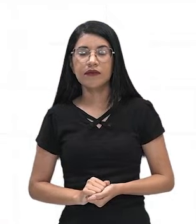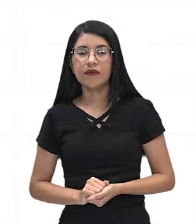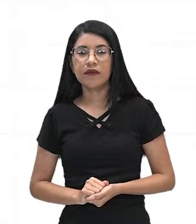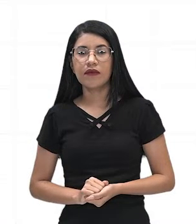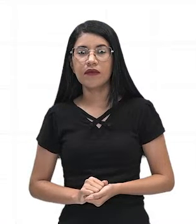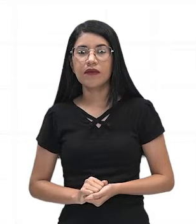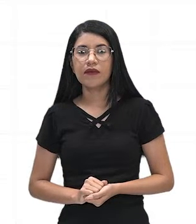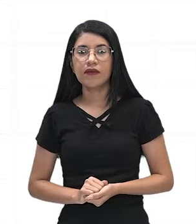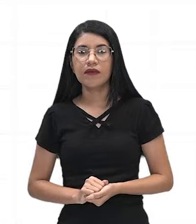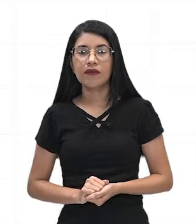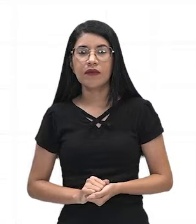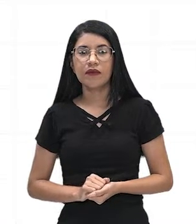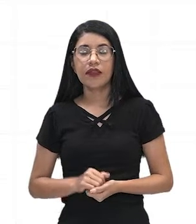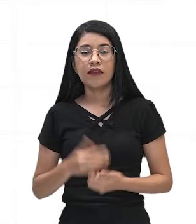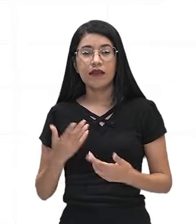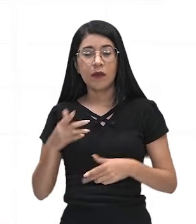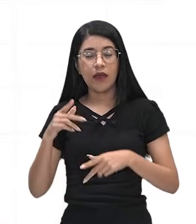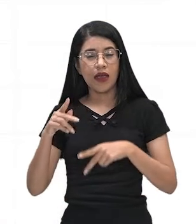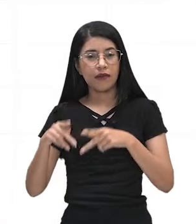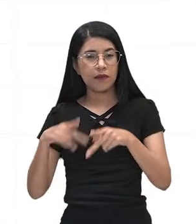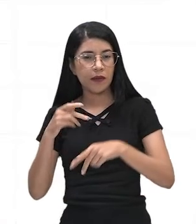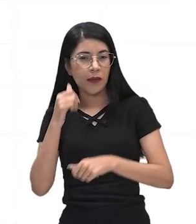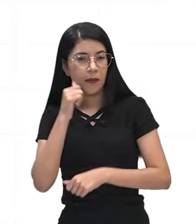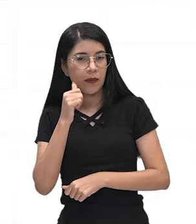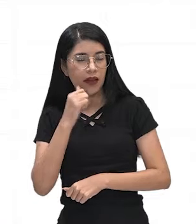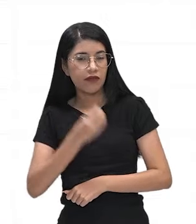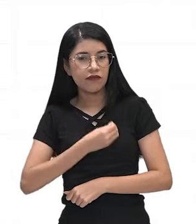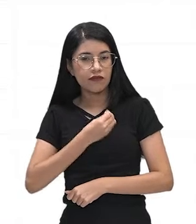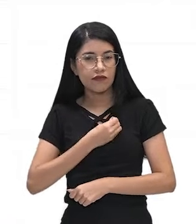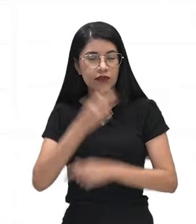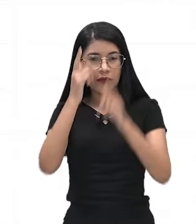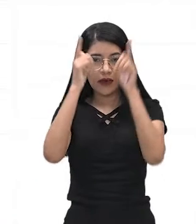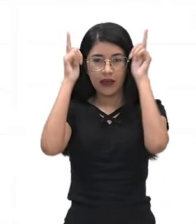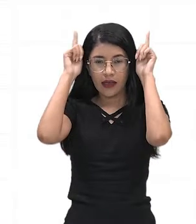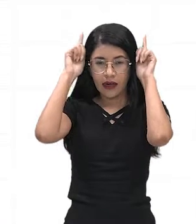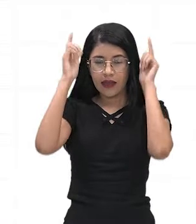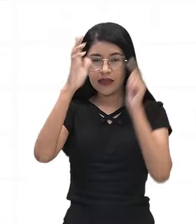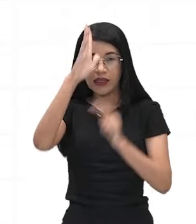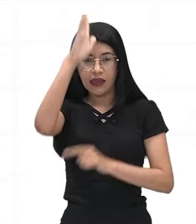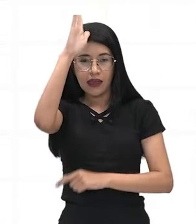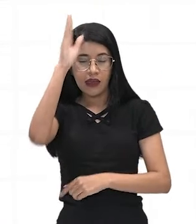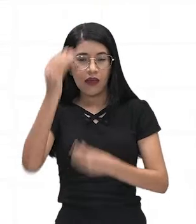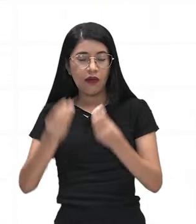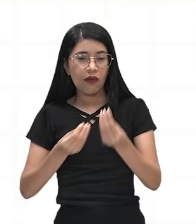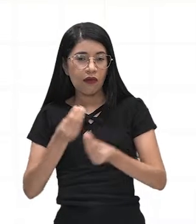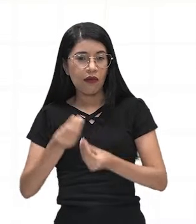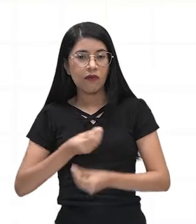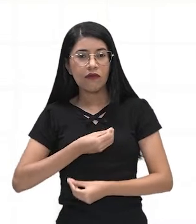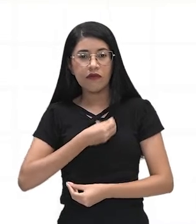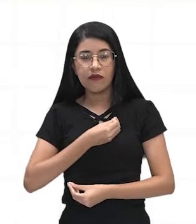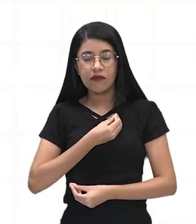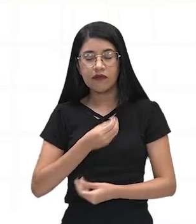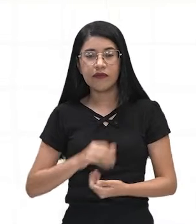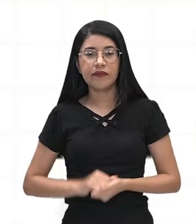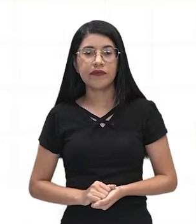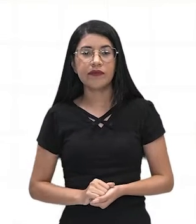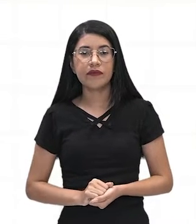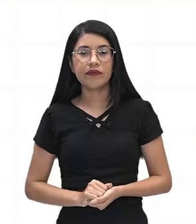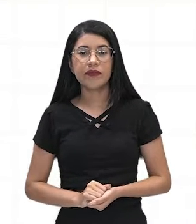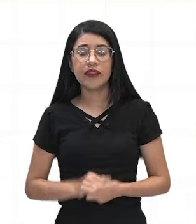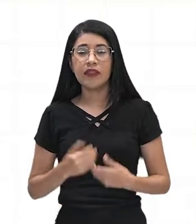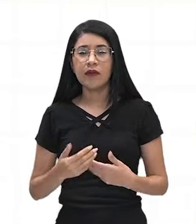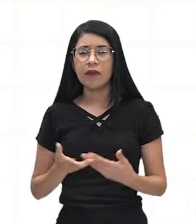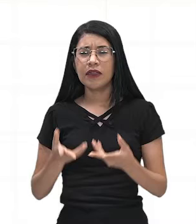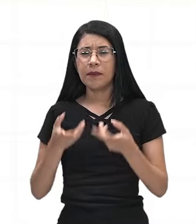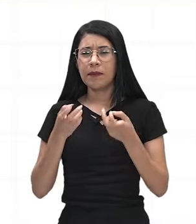ó. A mulher na Grécia e Roma, como era a vida delas. Vamos então dar uma